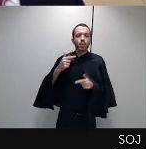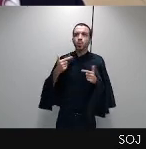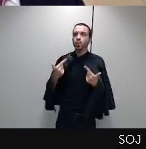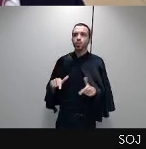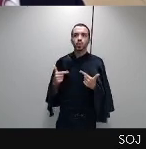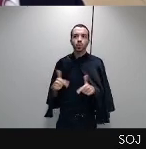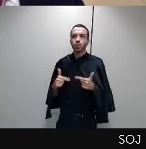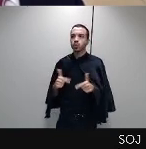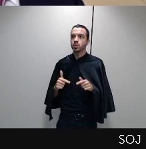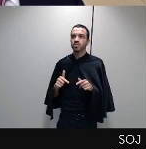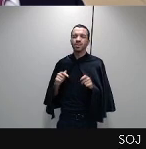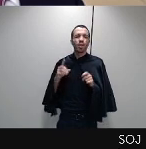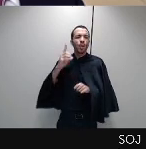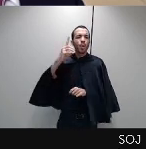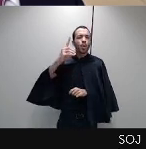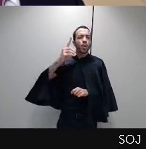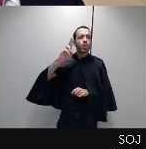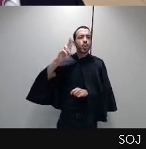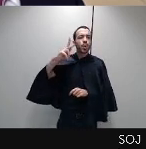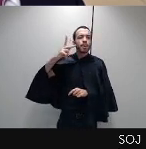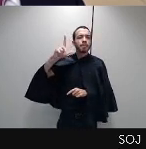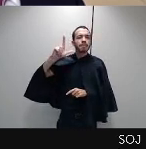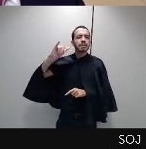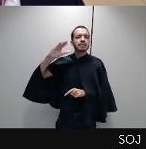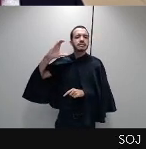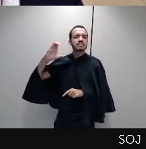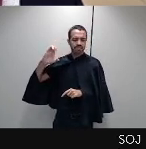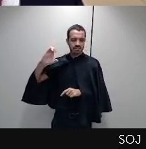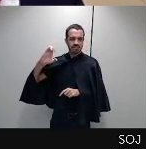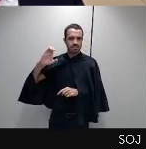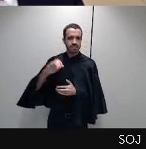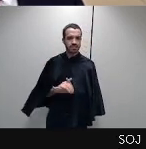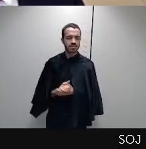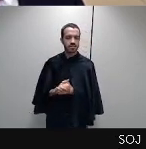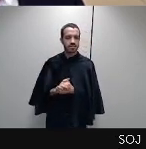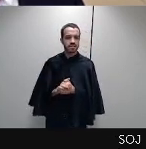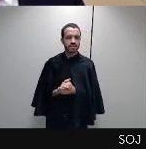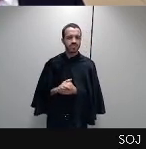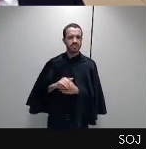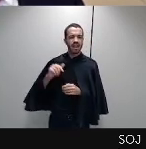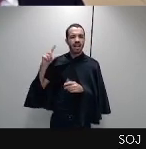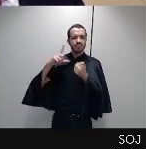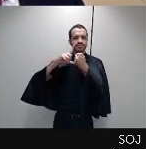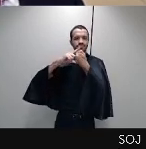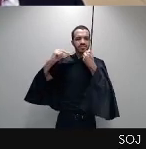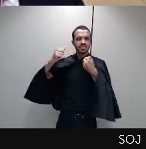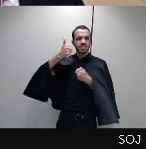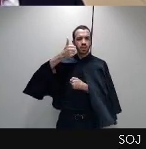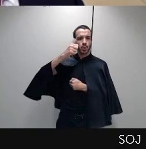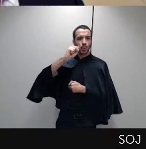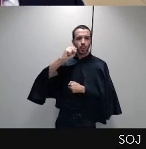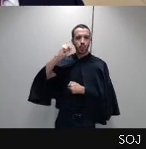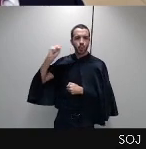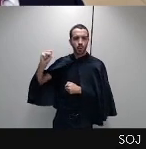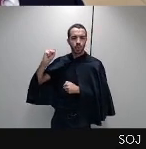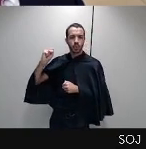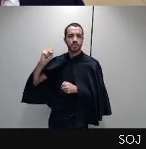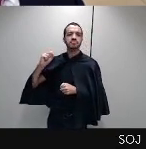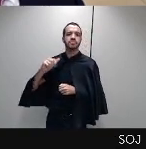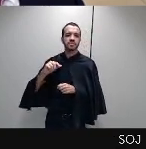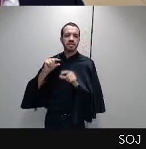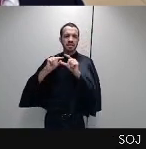dúplice isso não comprar o disposto no artigo 188 para 1º do Código Tributário nacional